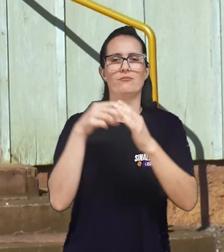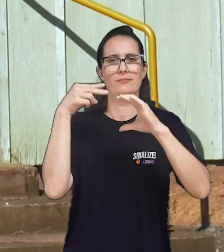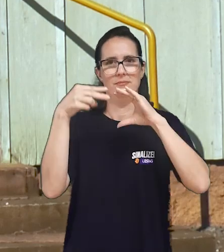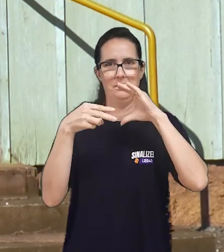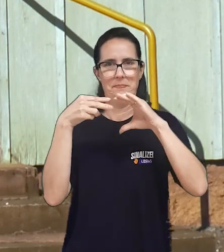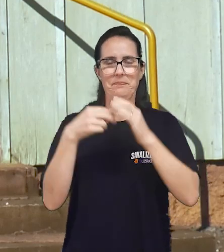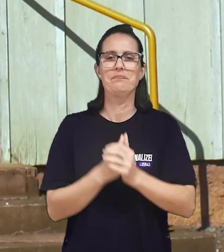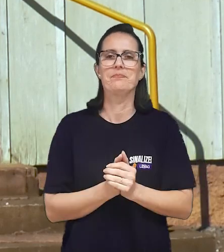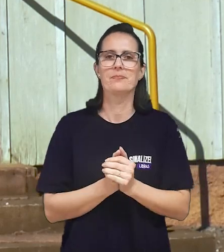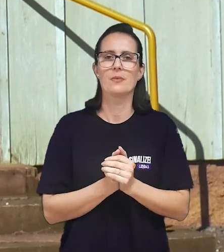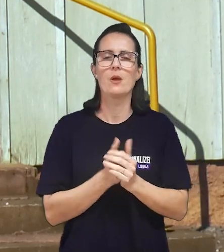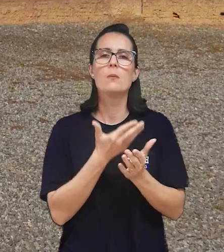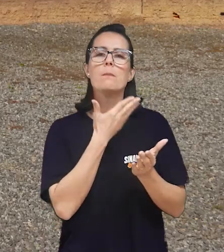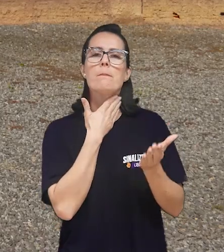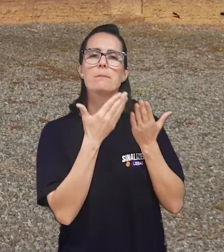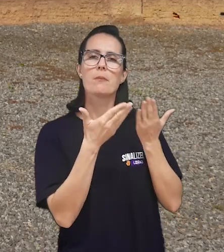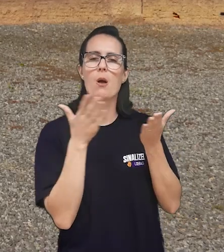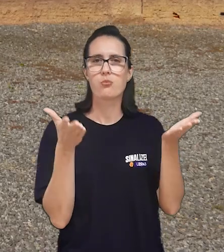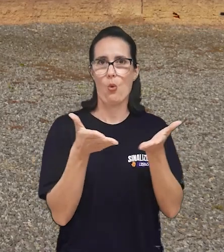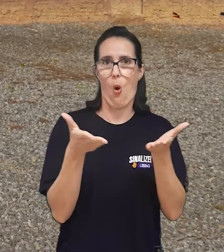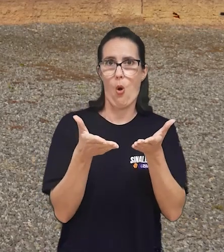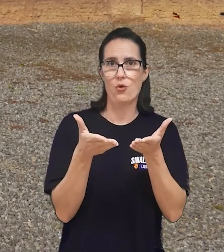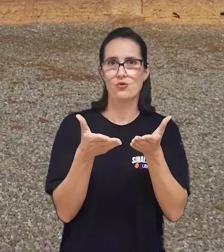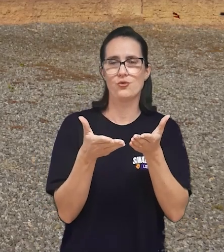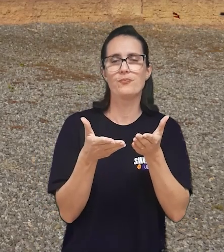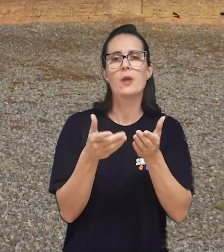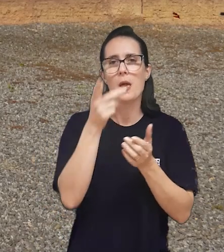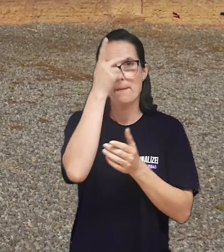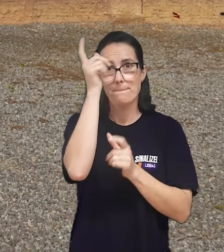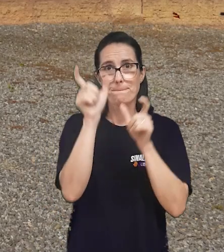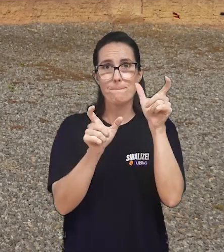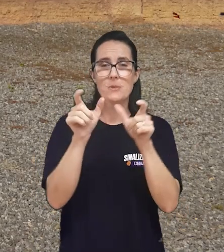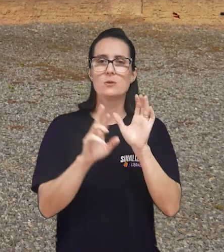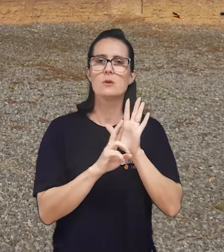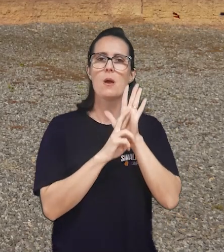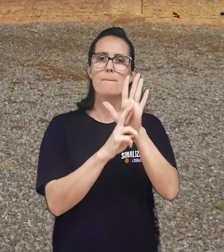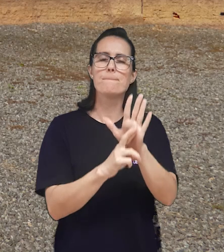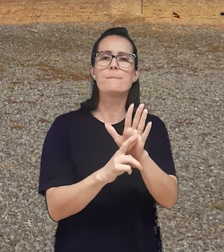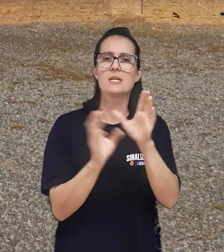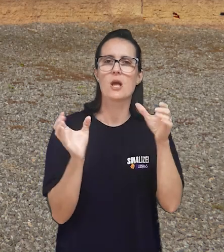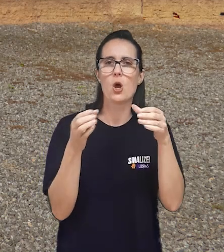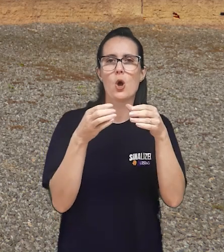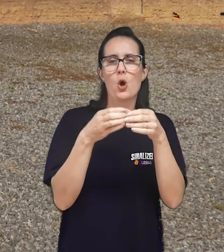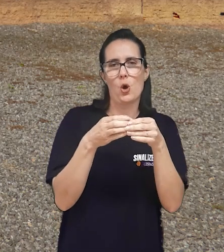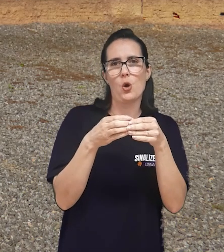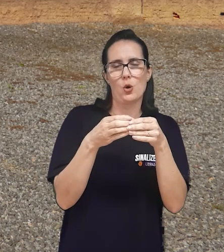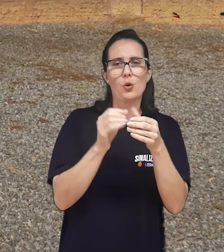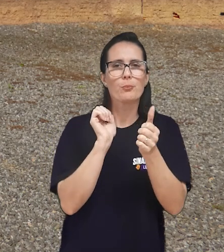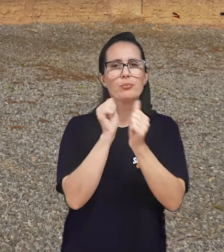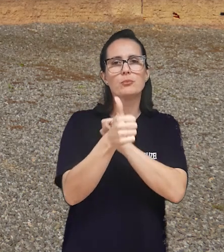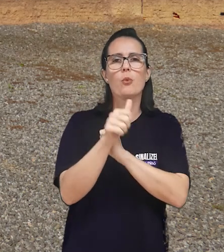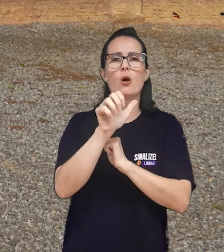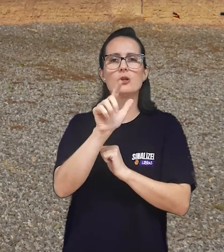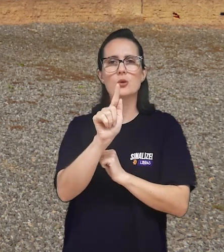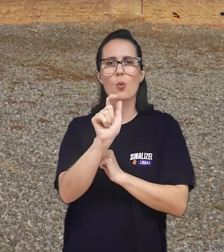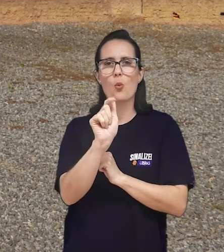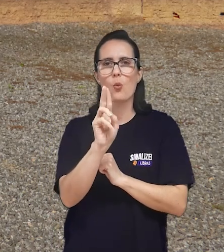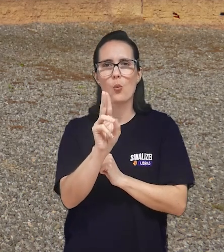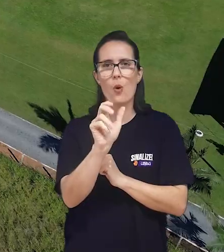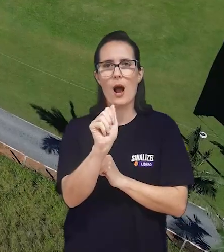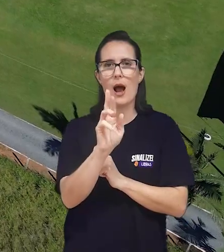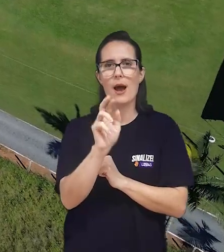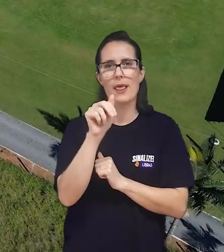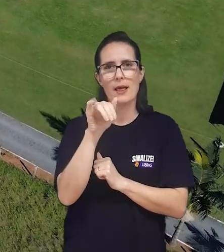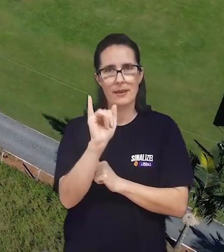oficiais da Câmara de Vereadores. O nosso bate-papo de hoje é com os representantes da Sociedade Esportiva e Recreativa